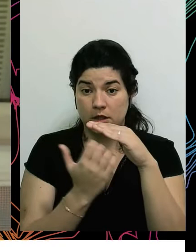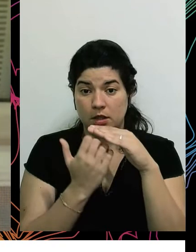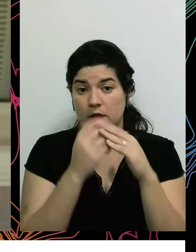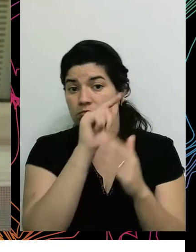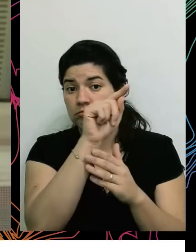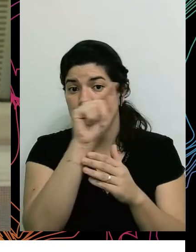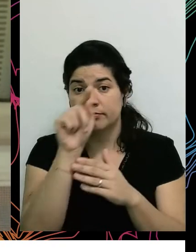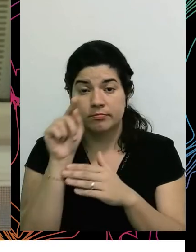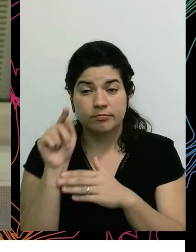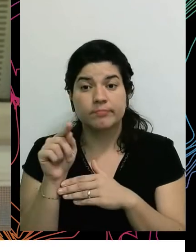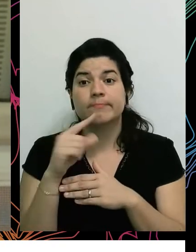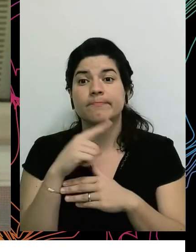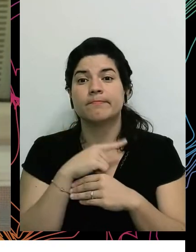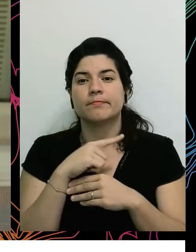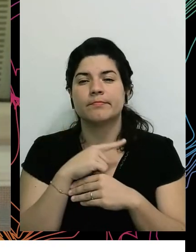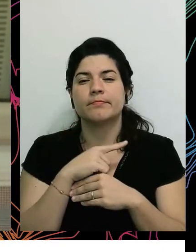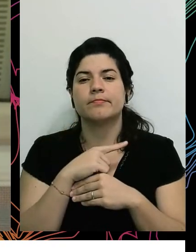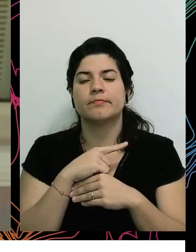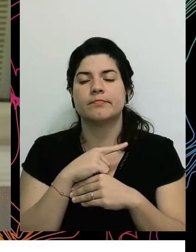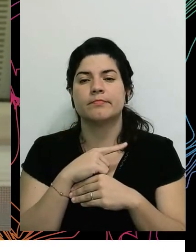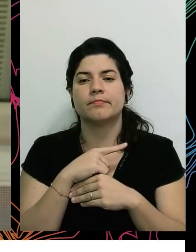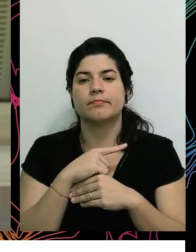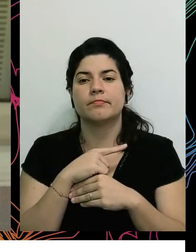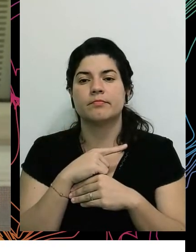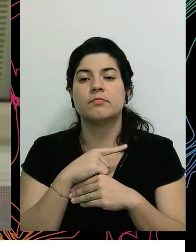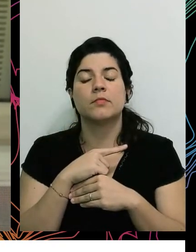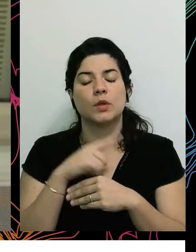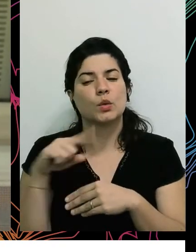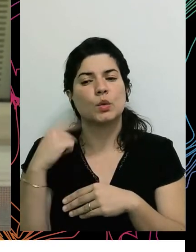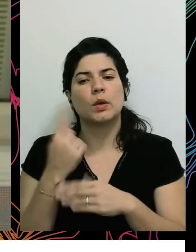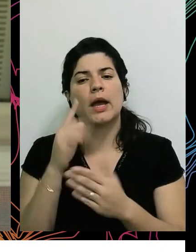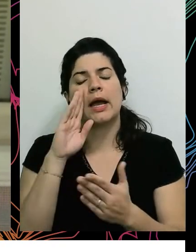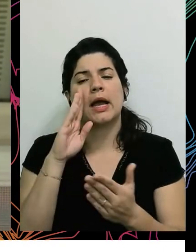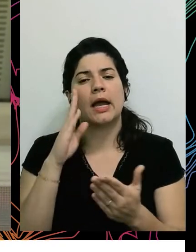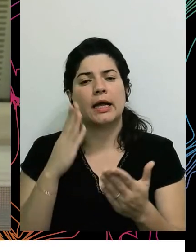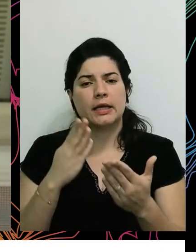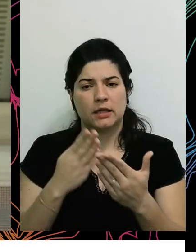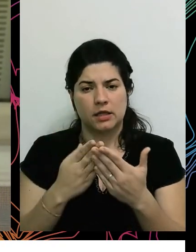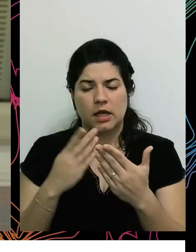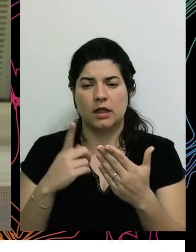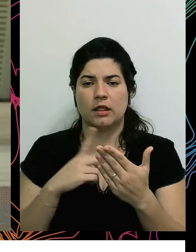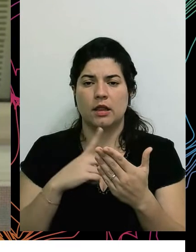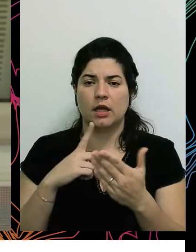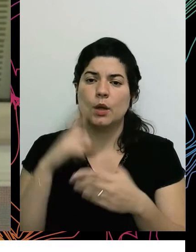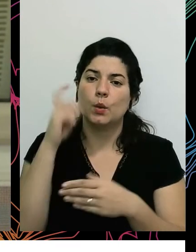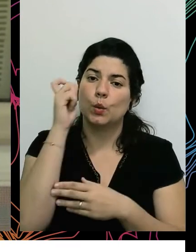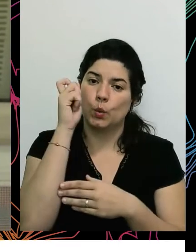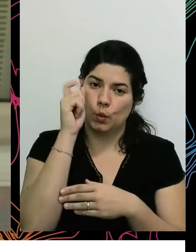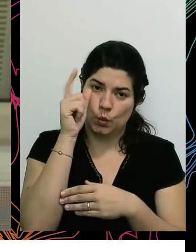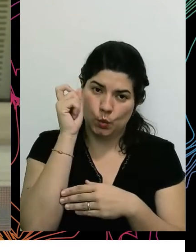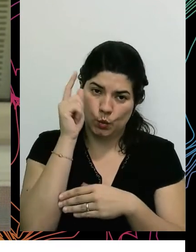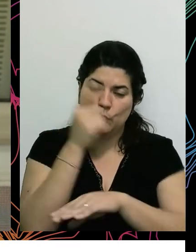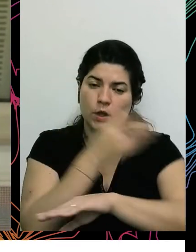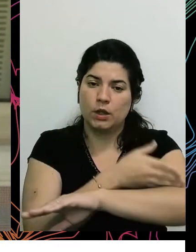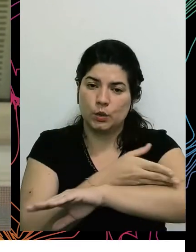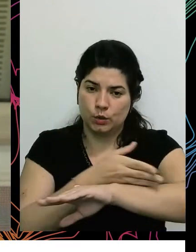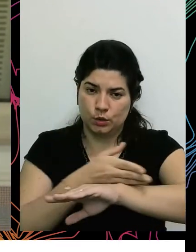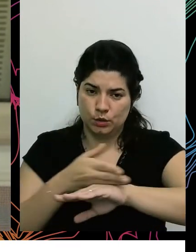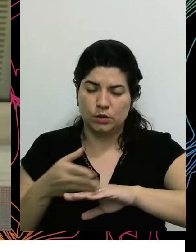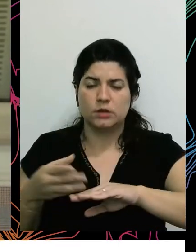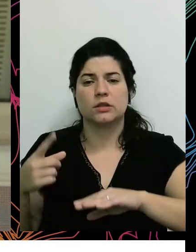que estou falando em nome dela, estamos acreditando que ter uma cultura aberta e